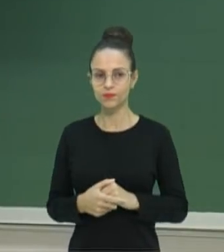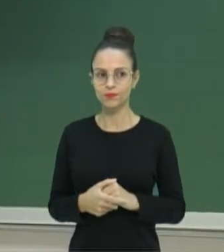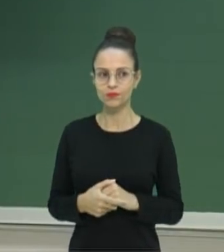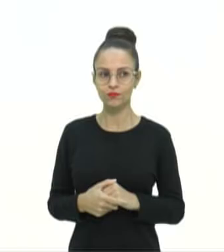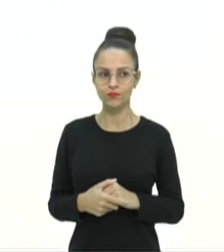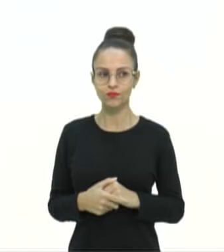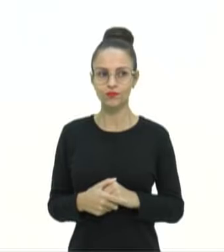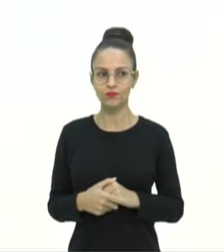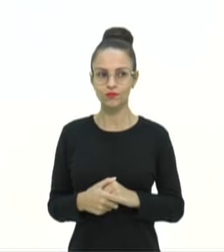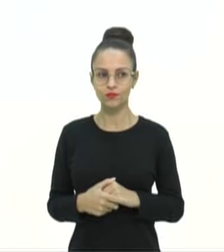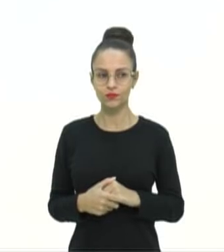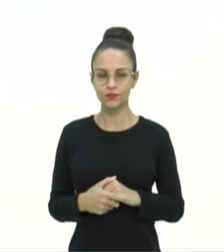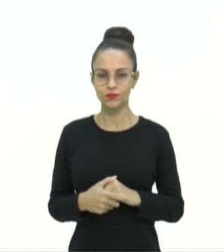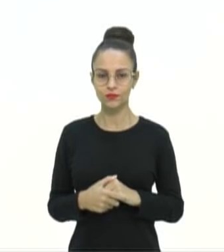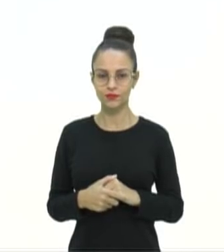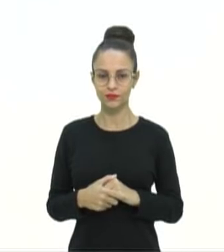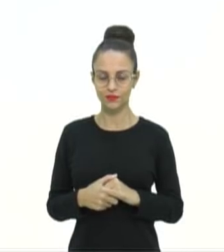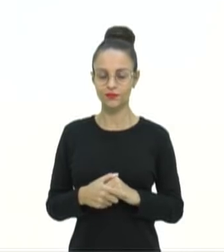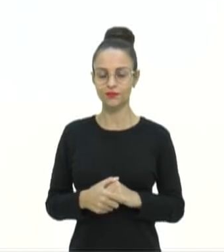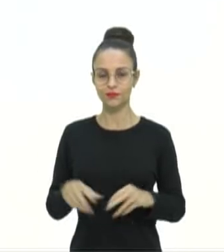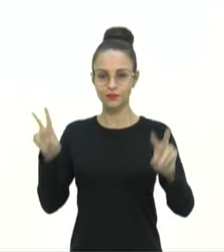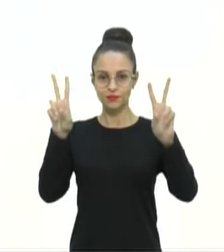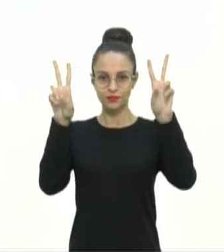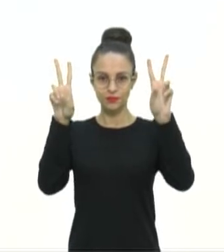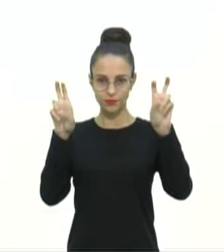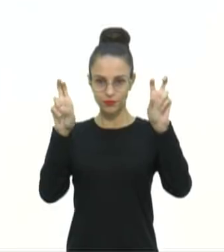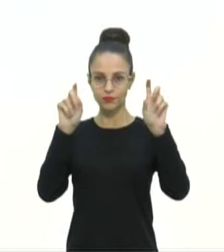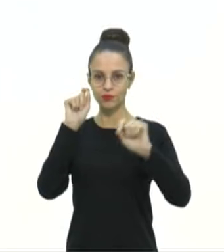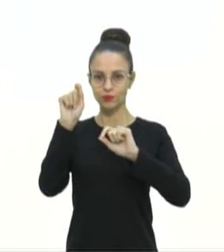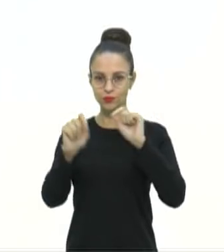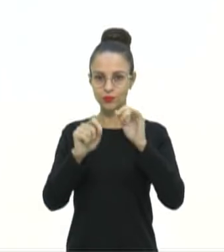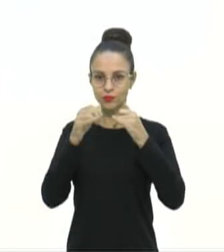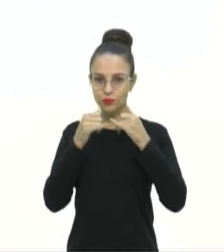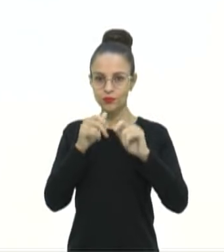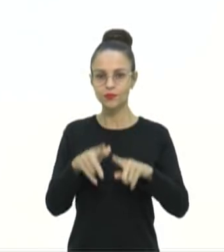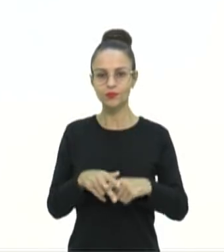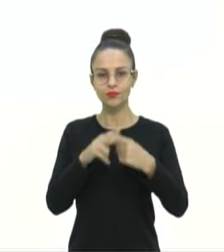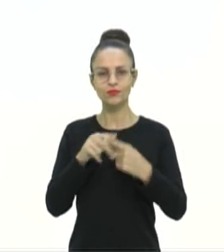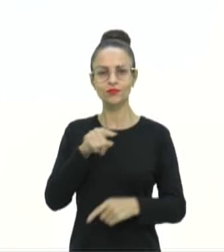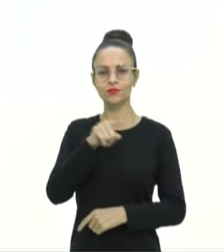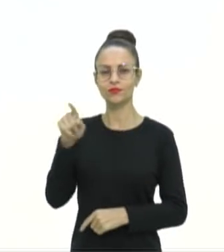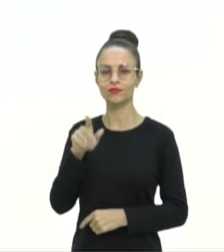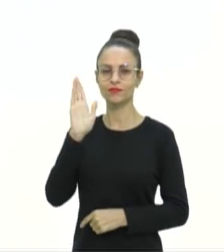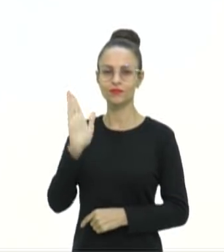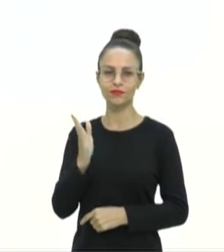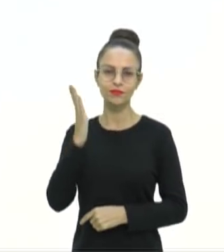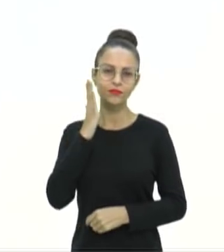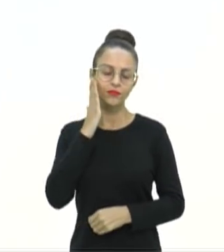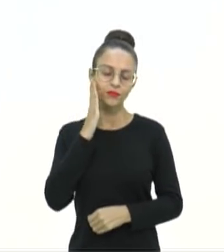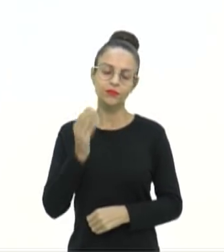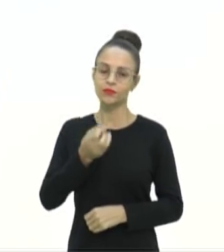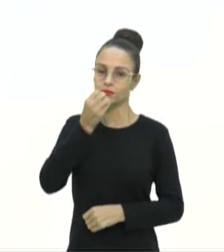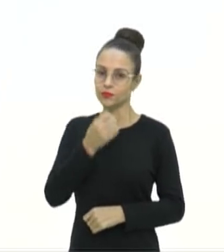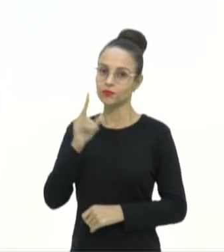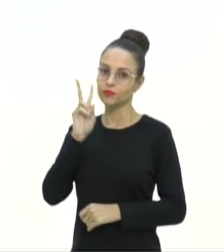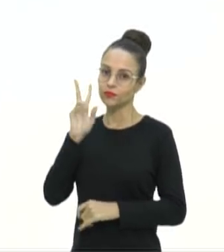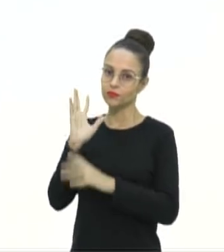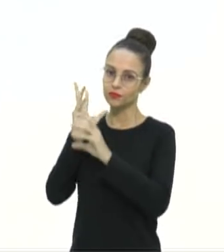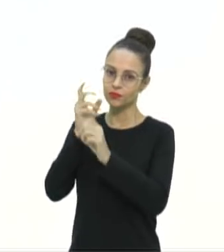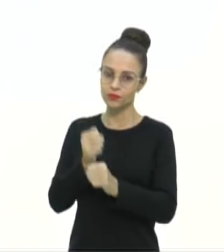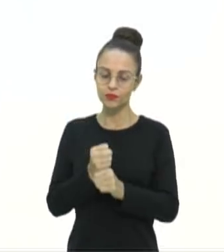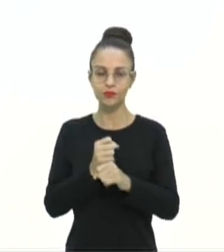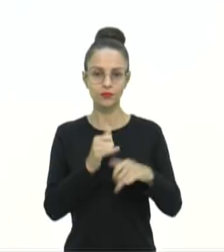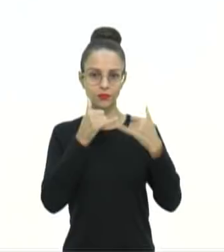aula. Vamos falar um pouquinho sobre aquela questão de energia mecânica. Vocês já viram isso aqui, né? Bom, é sempre importante relembrar. Nós temos a